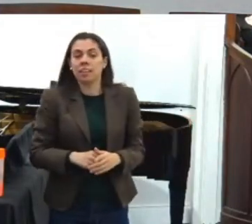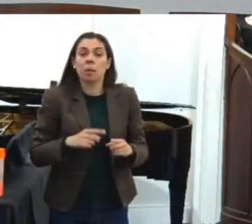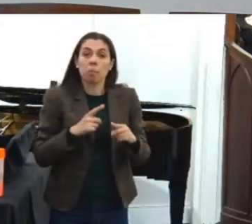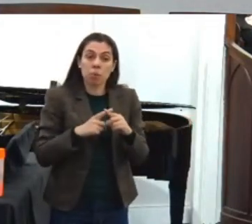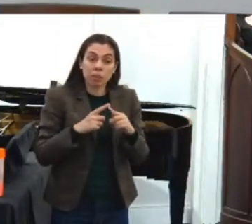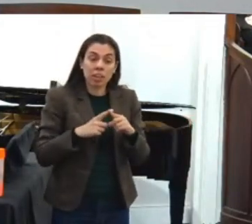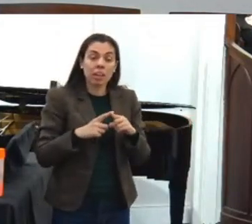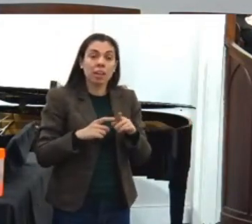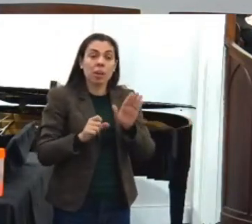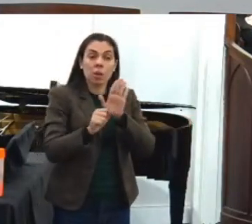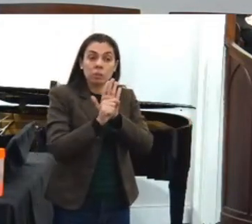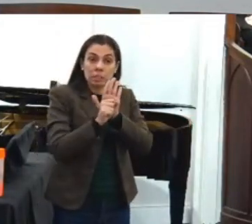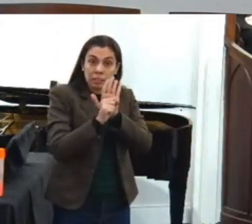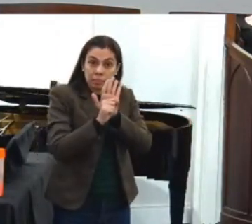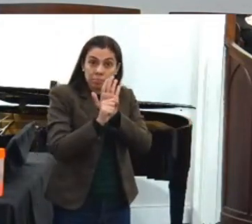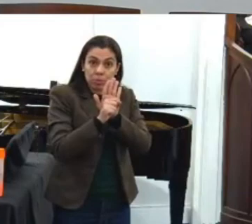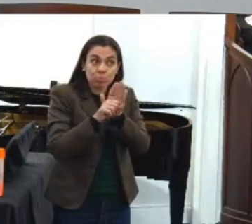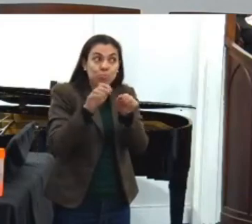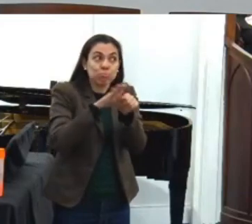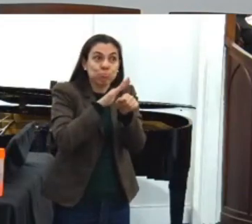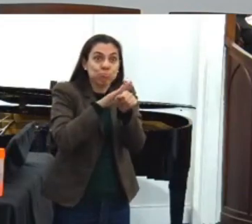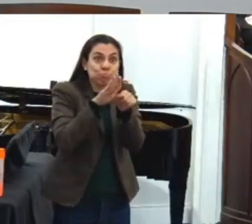que carregam este livro